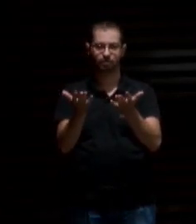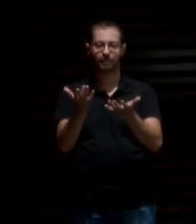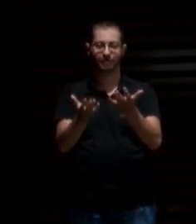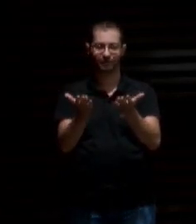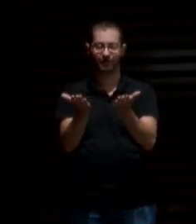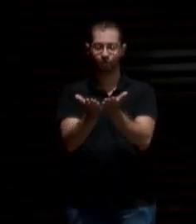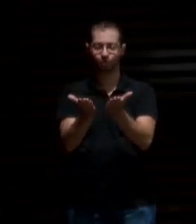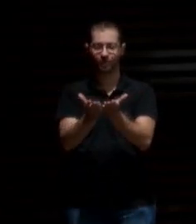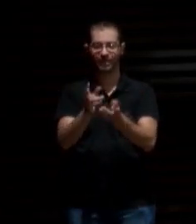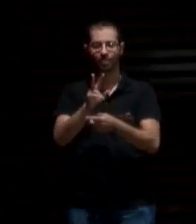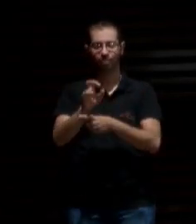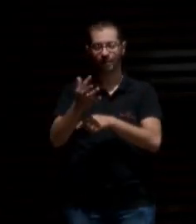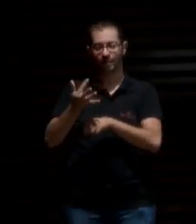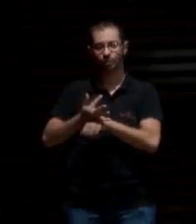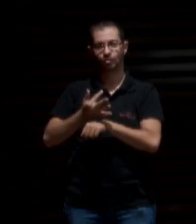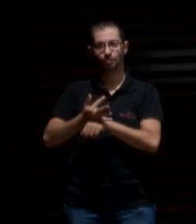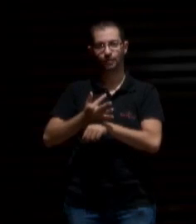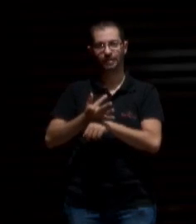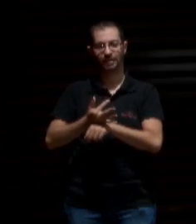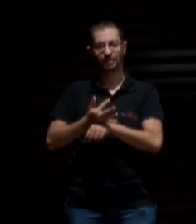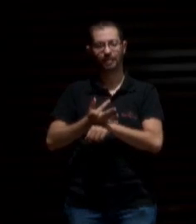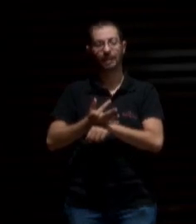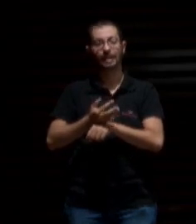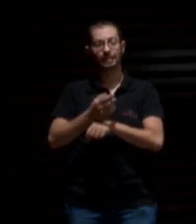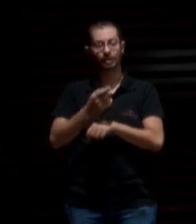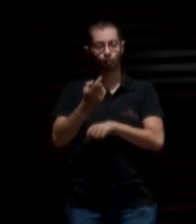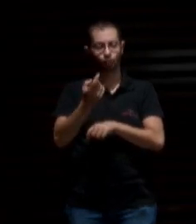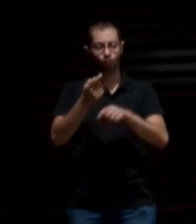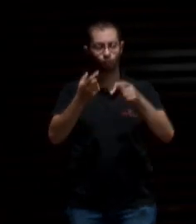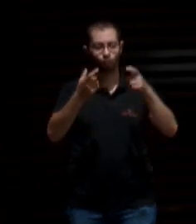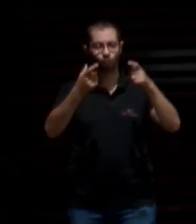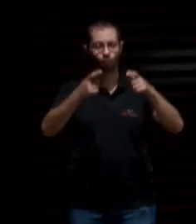e o único paraíso que os descrentes irão desfrutar.